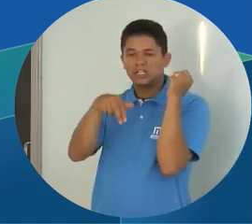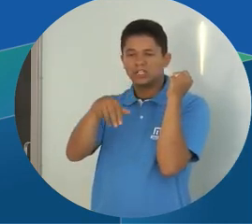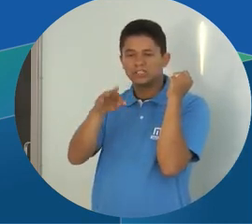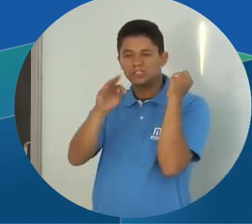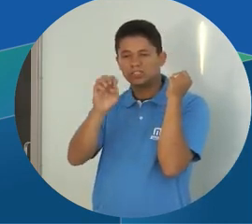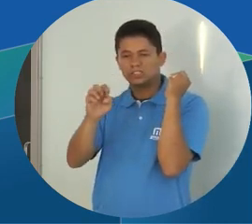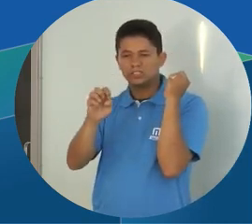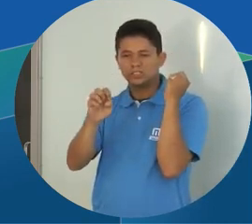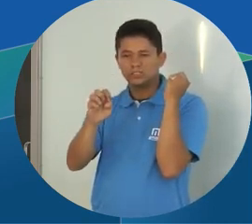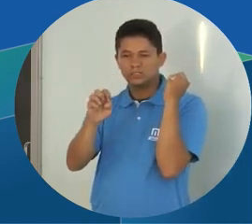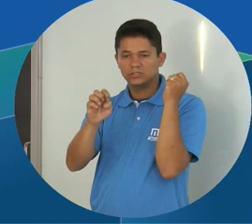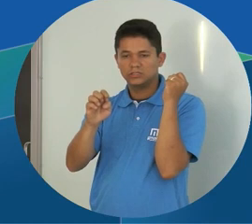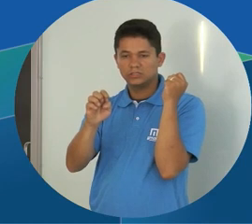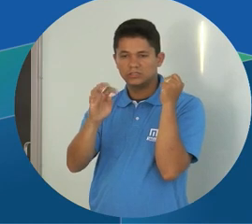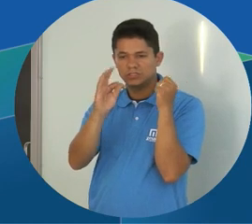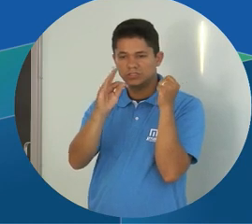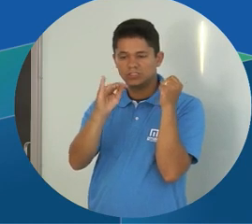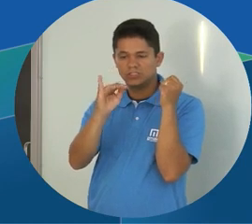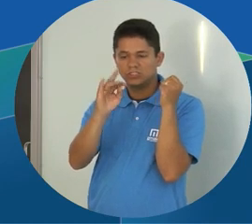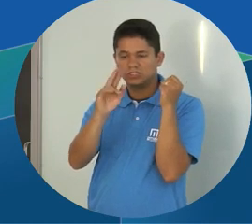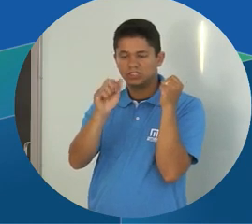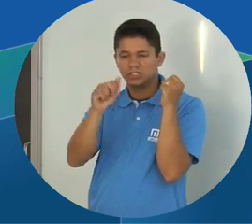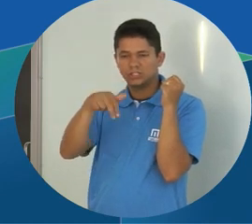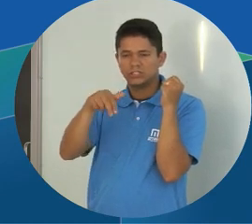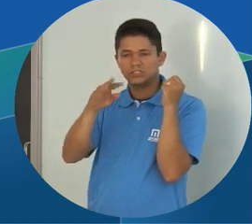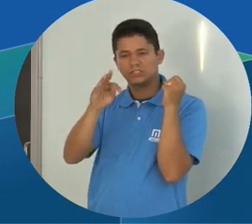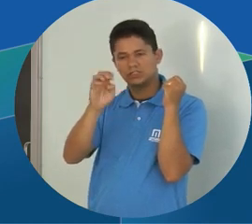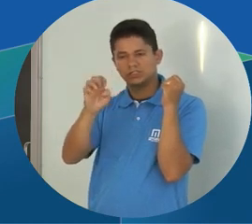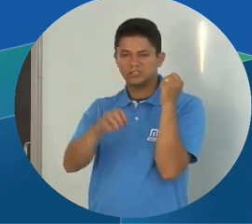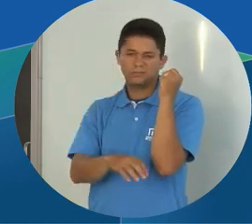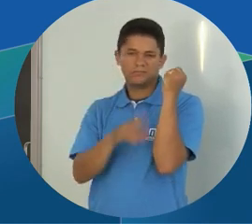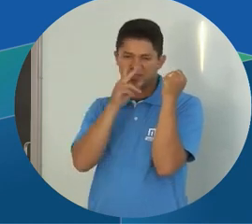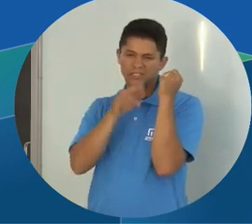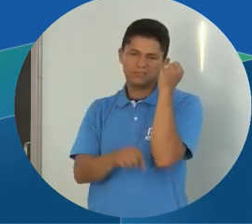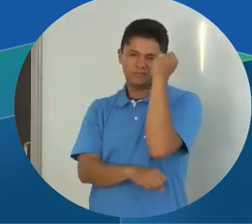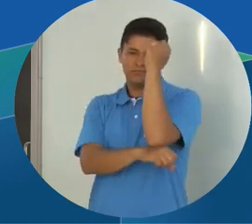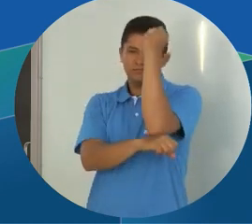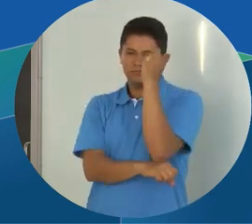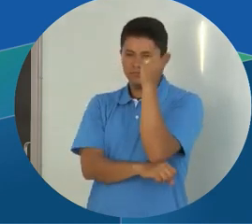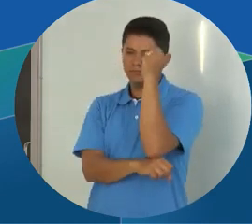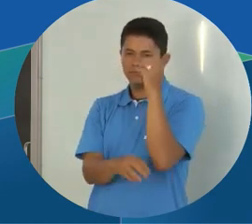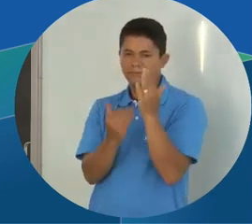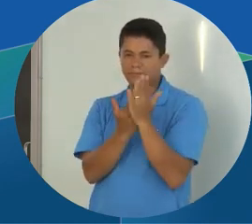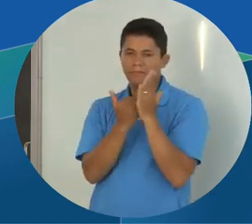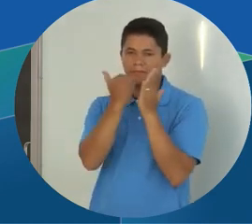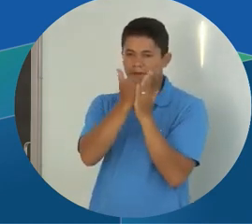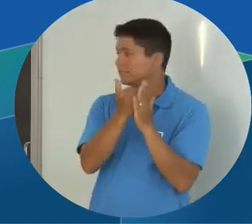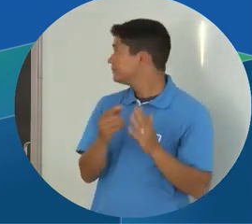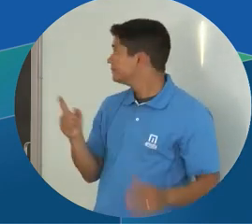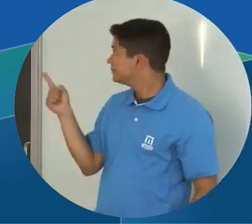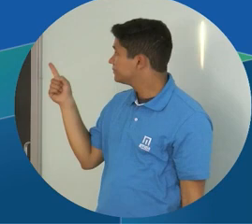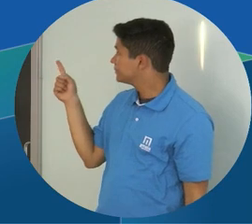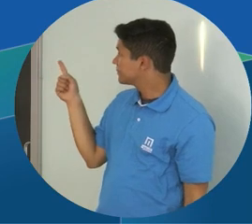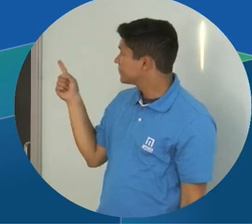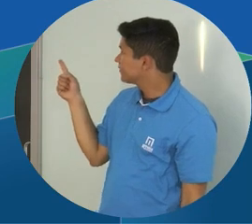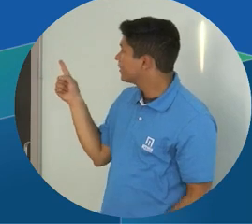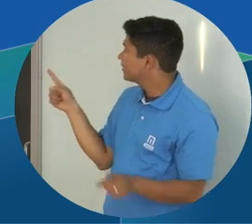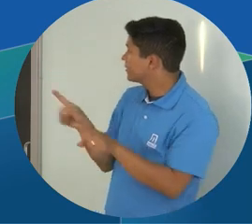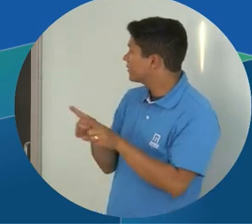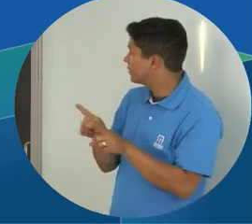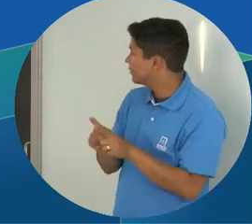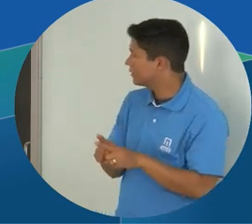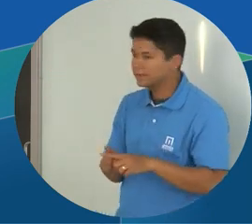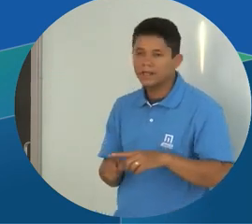componente vertical. Essa aqui é uma barragem da ordem de 25 a 30 metros de altura. Esse é um outro caso,